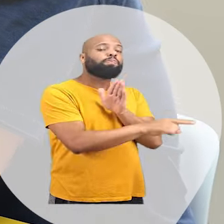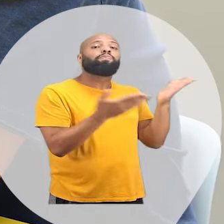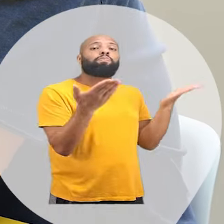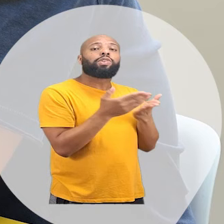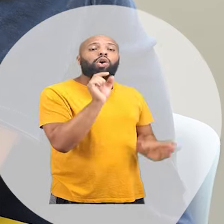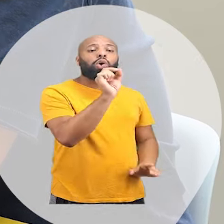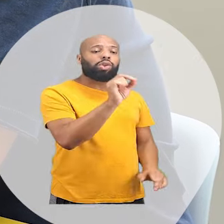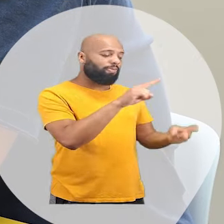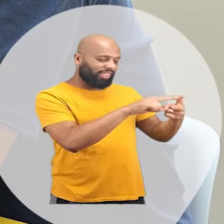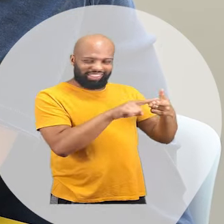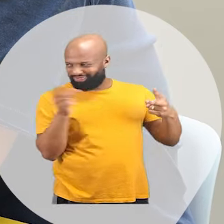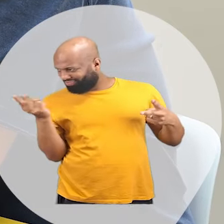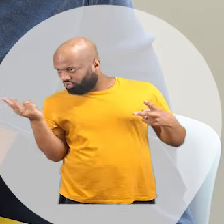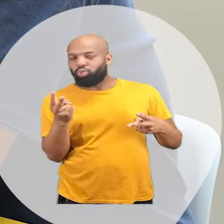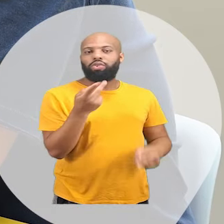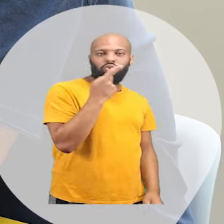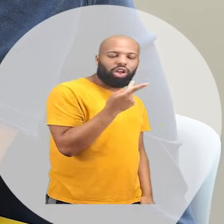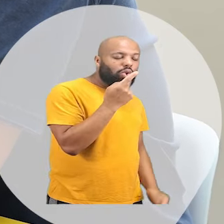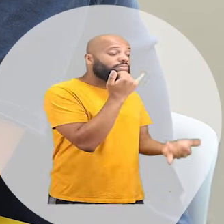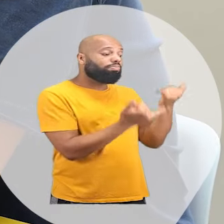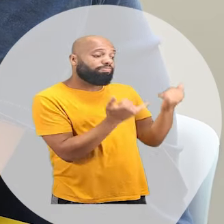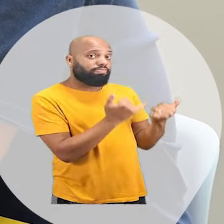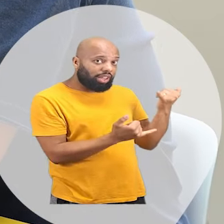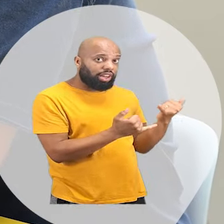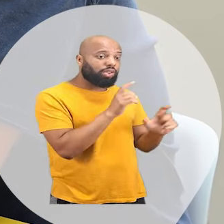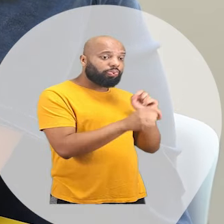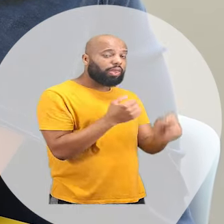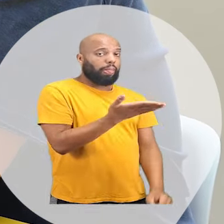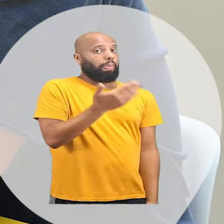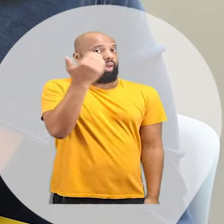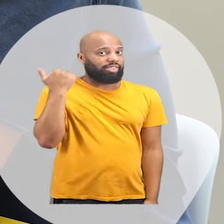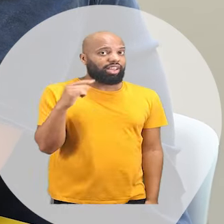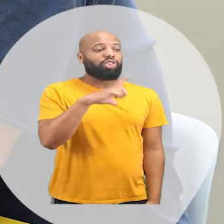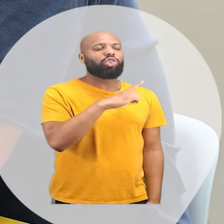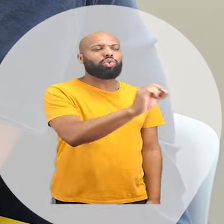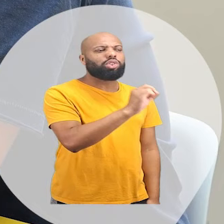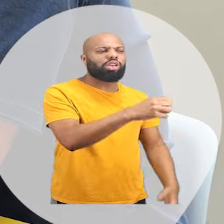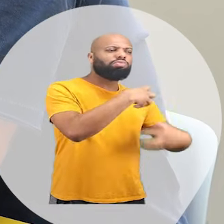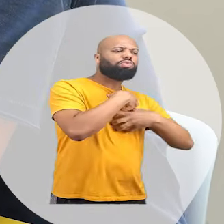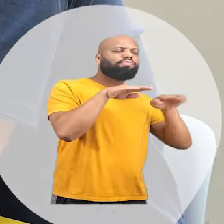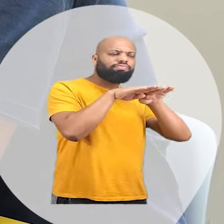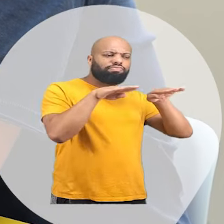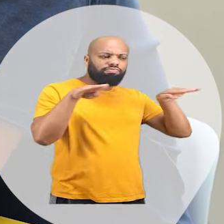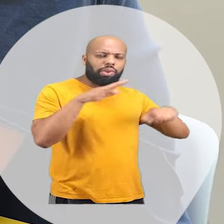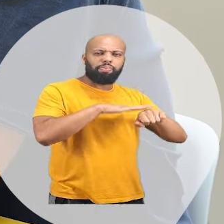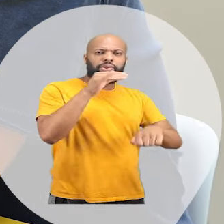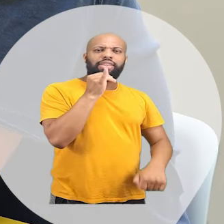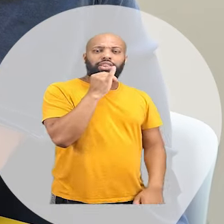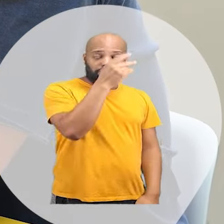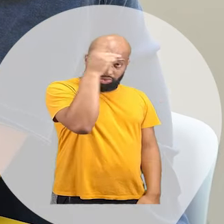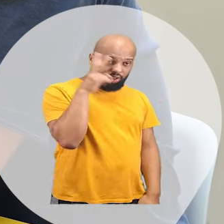perguntar um pouco no que vocês trouxeram eh parece-nos que no passado havia uma linearidade maior então a